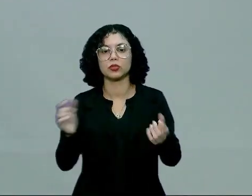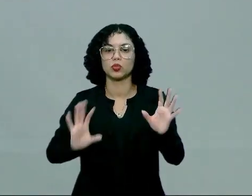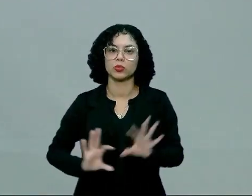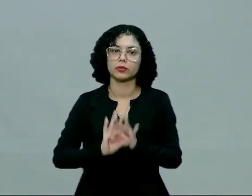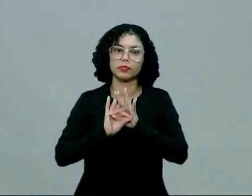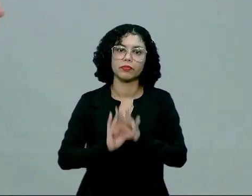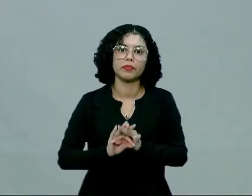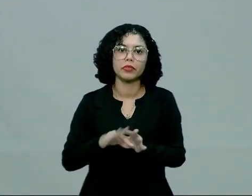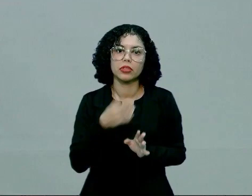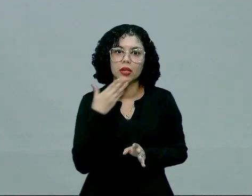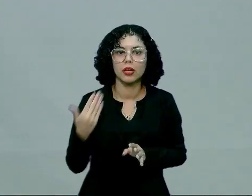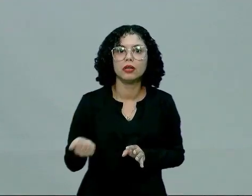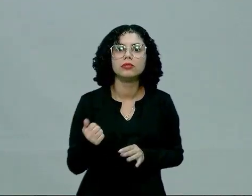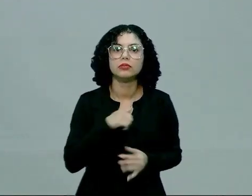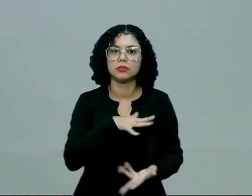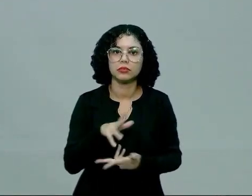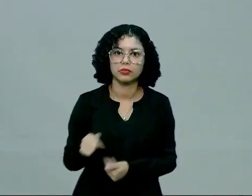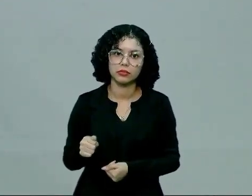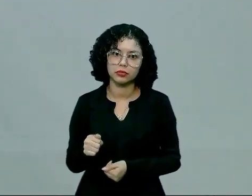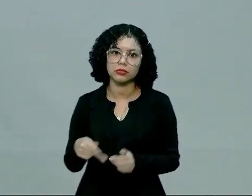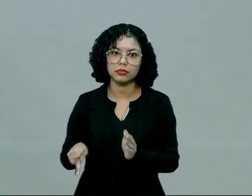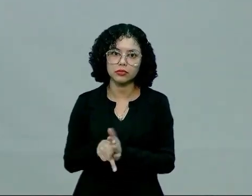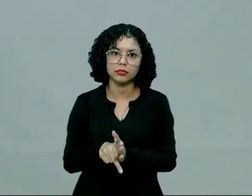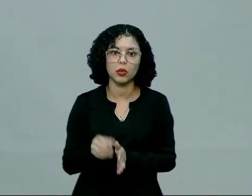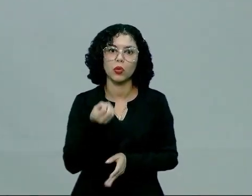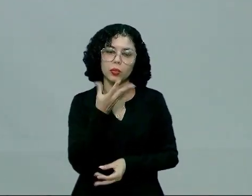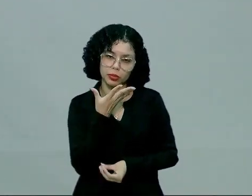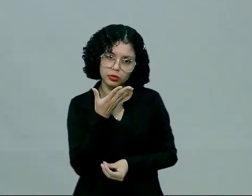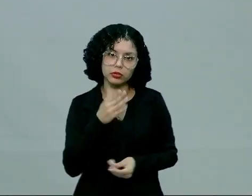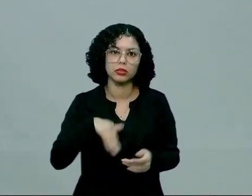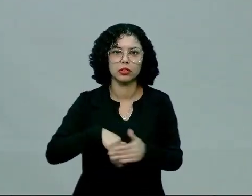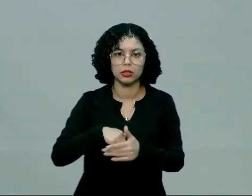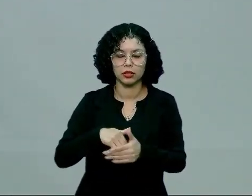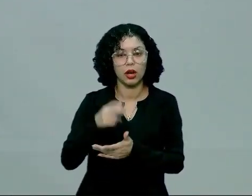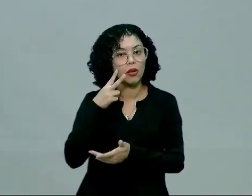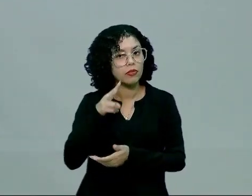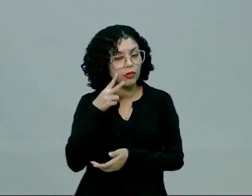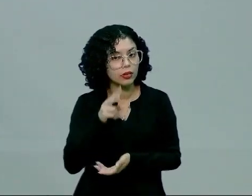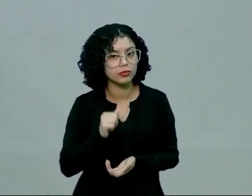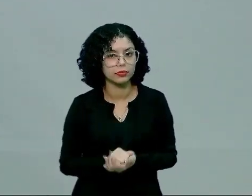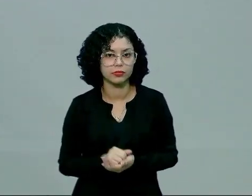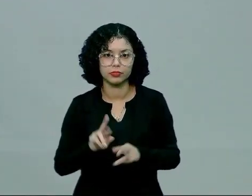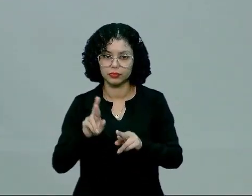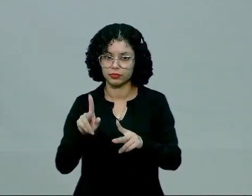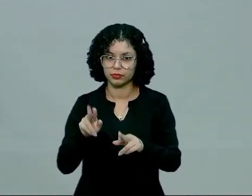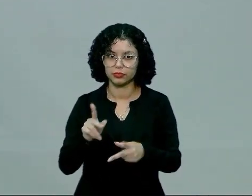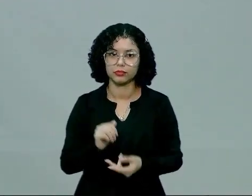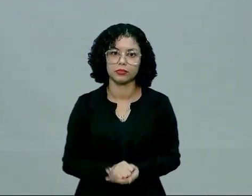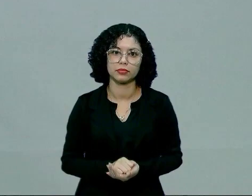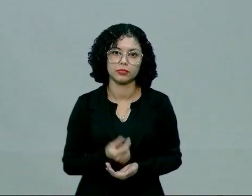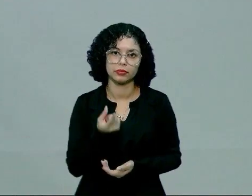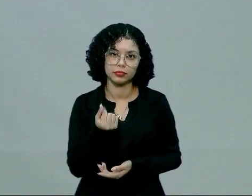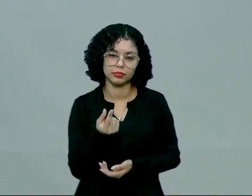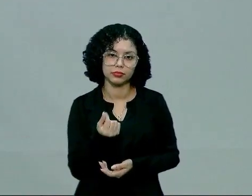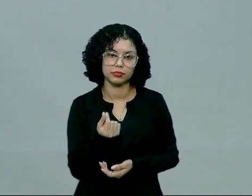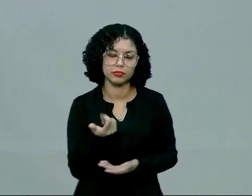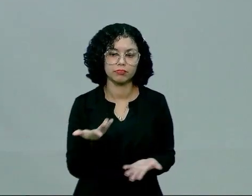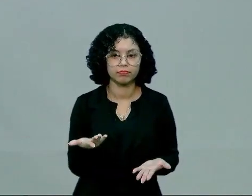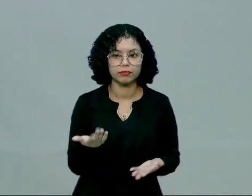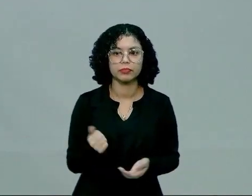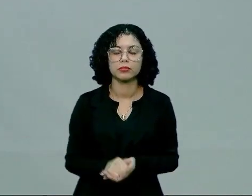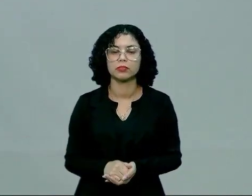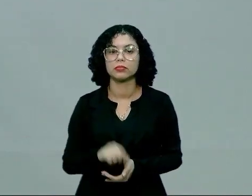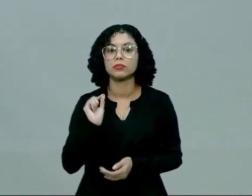correlação a melhor jogadora do mundo conta um bom jogador mas vejo que ali A única diferença é o gênero